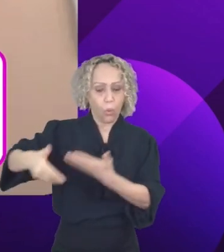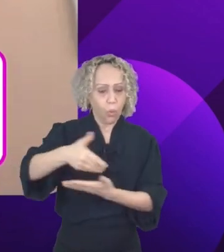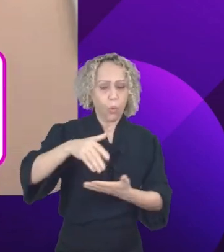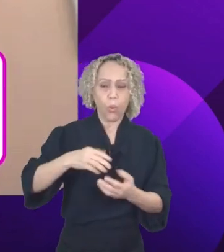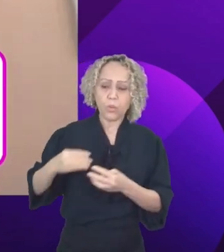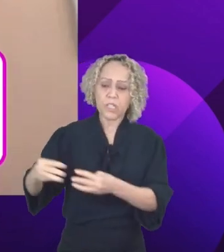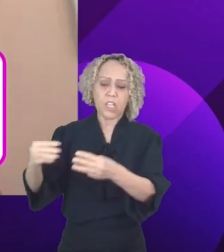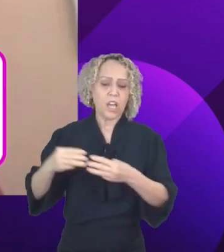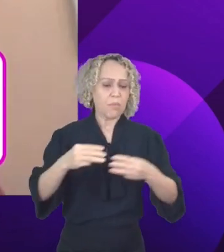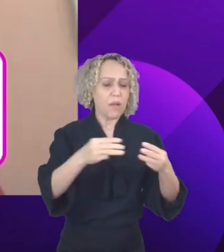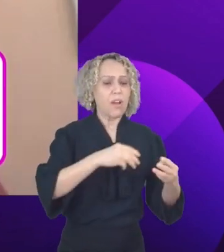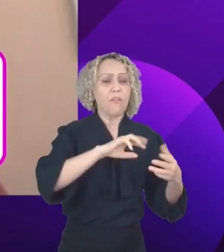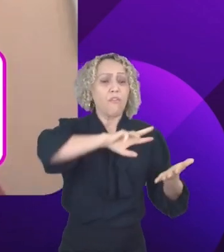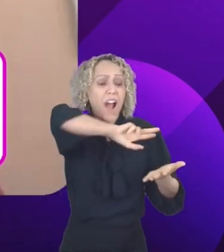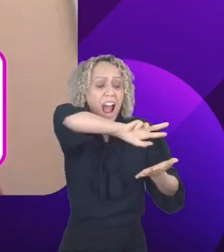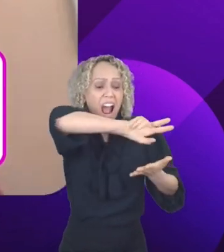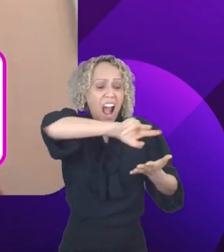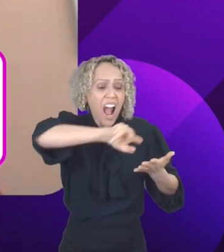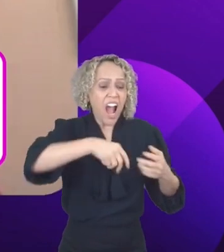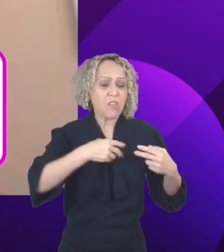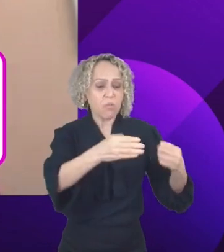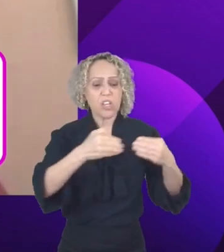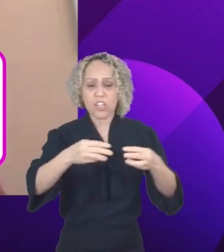setores para que tenha, de fato,